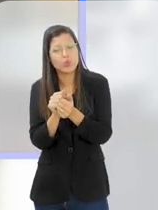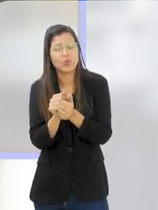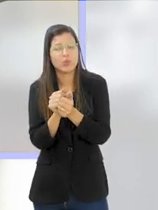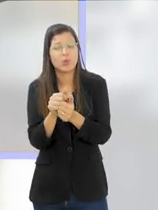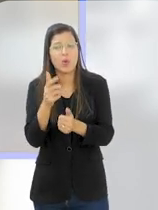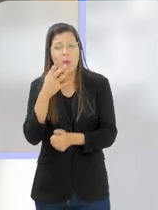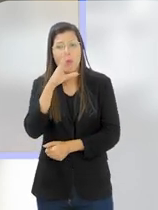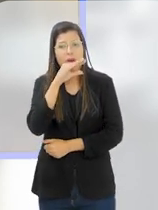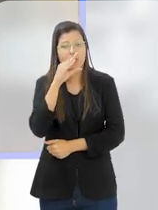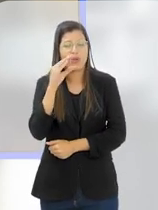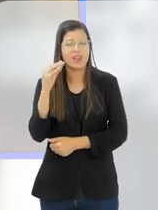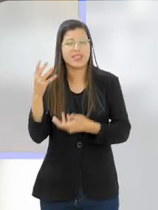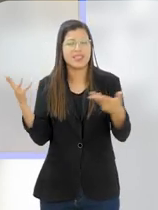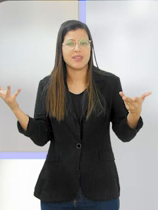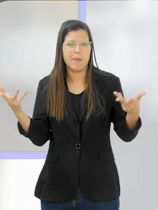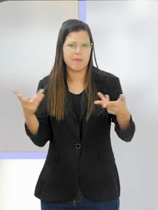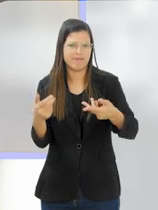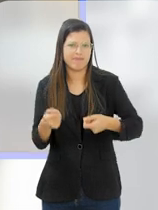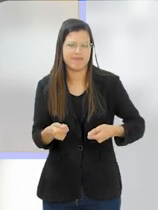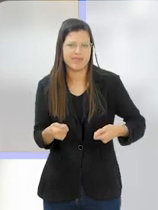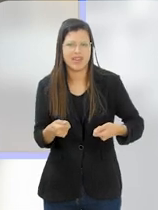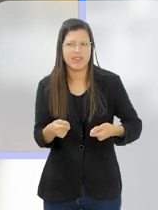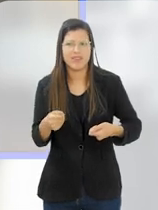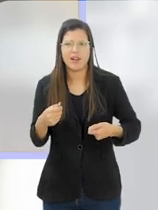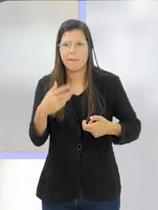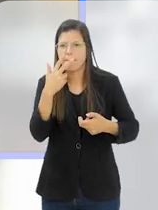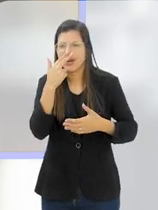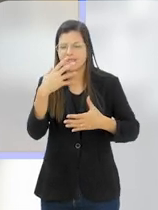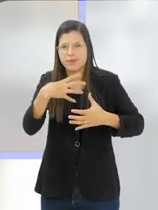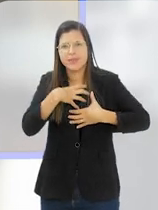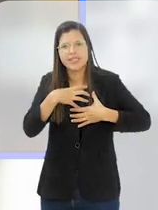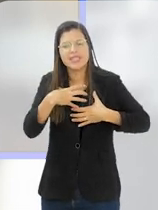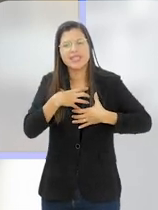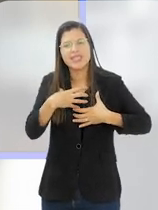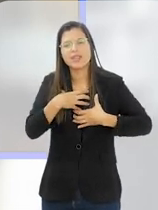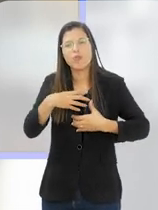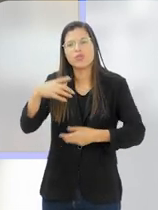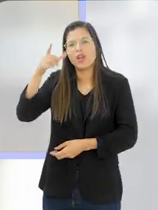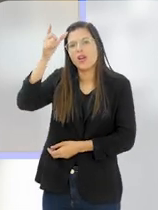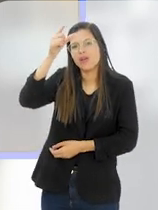aqui. Isso para o adolescente é uma maravilha, é uma sensação de plenitude,